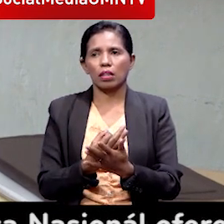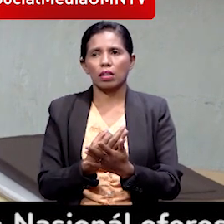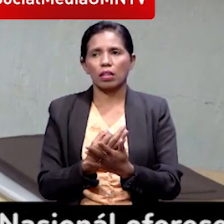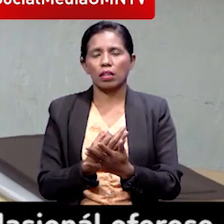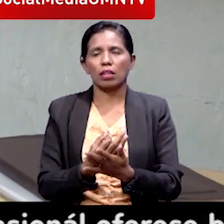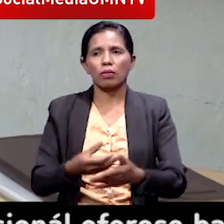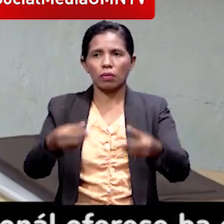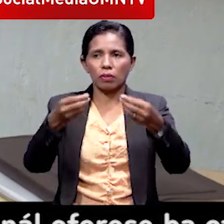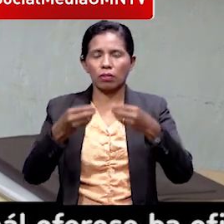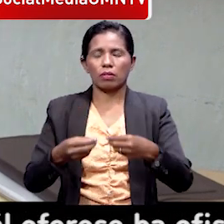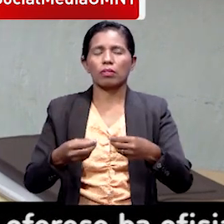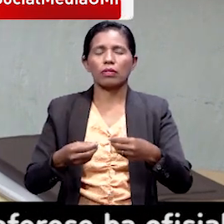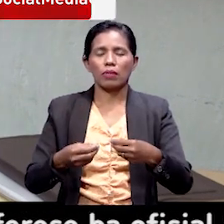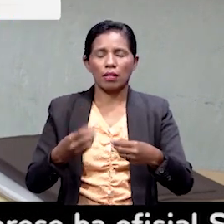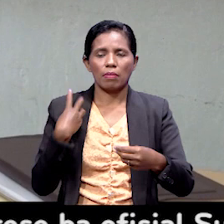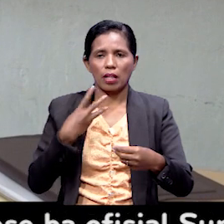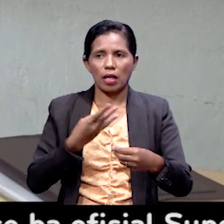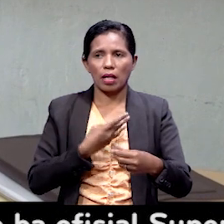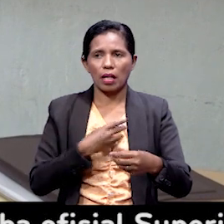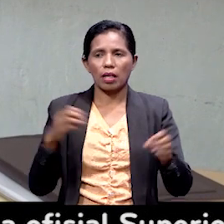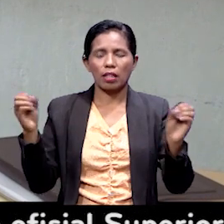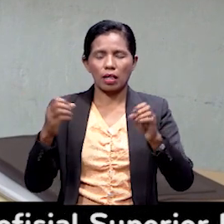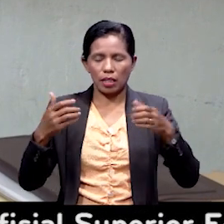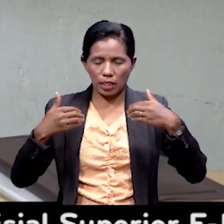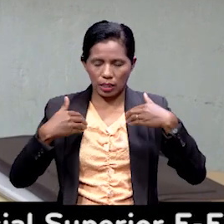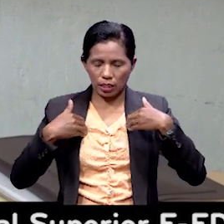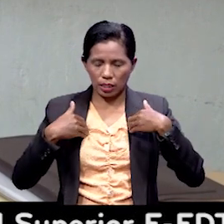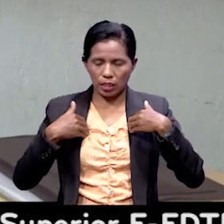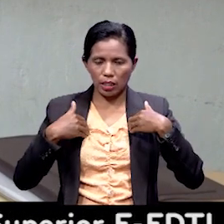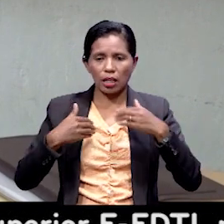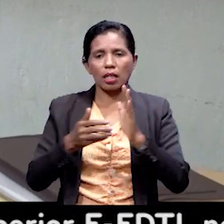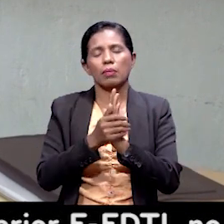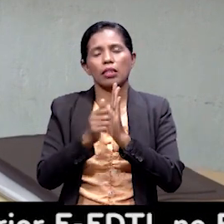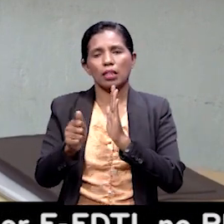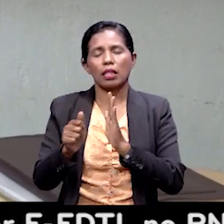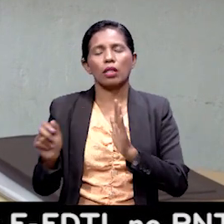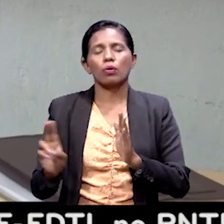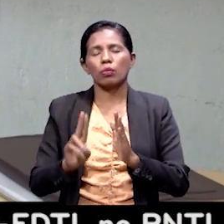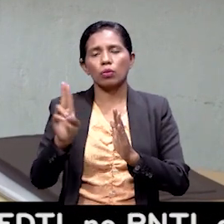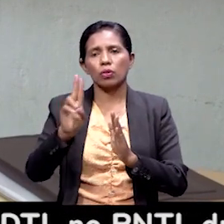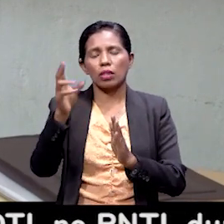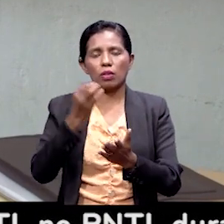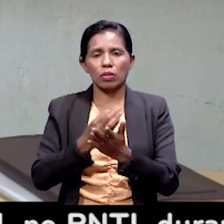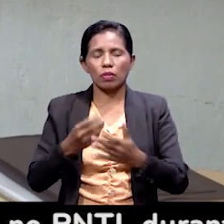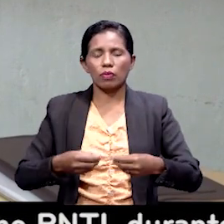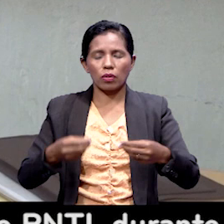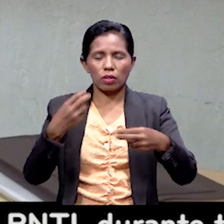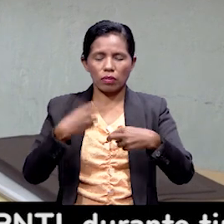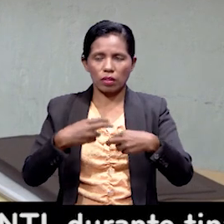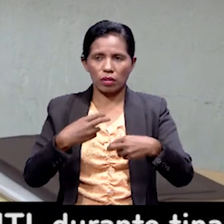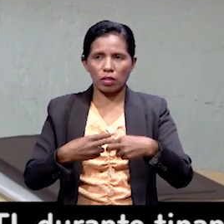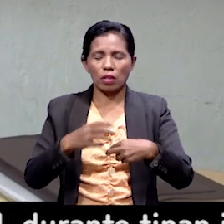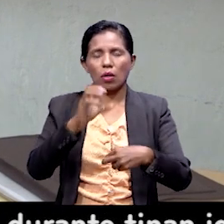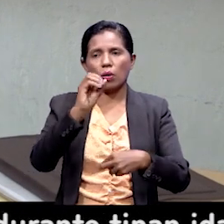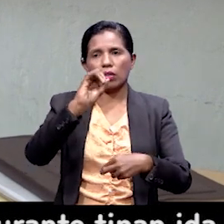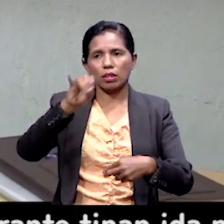ami, ou nundar insão, la e capacidade atu halo execução. Ne quer dizer que foi impacto ba orçamento